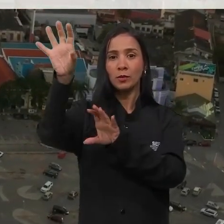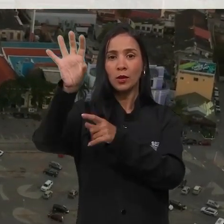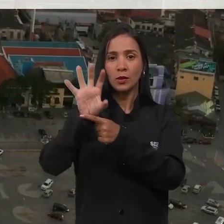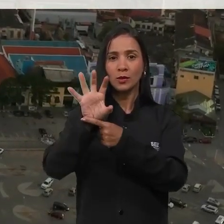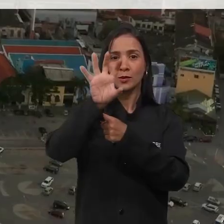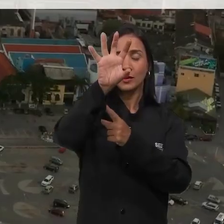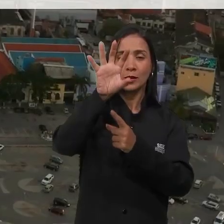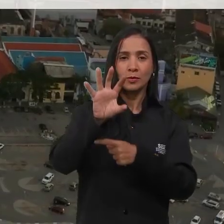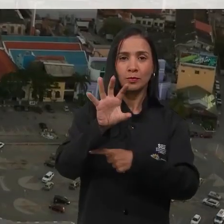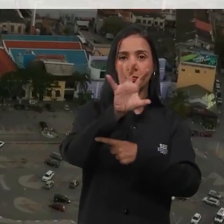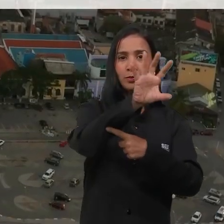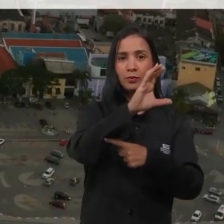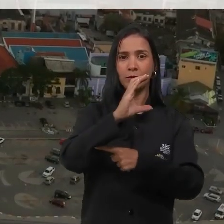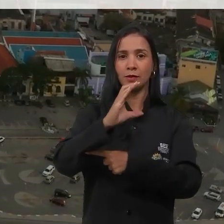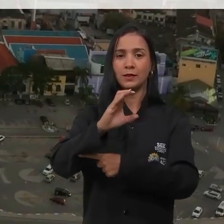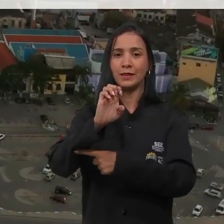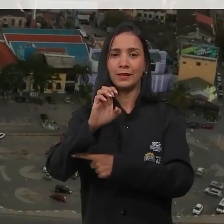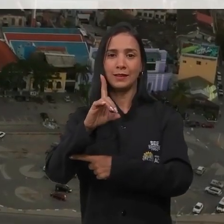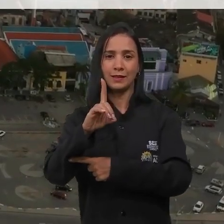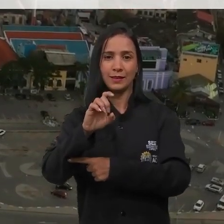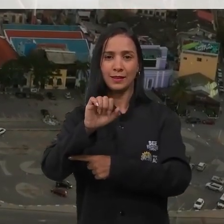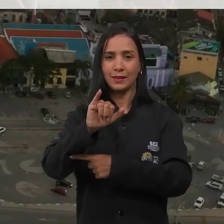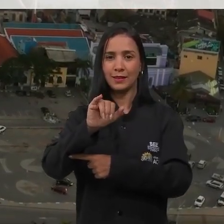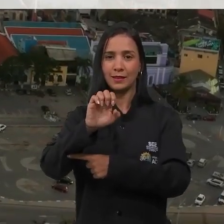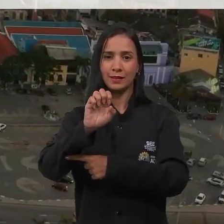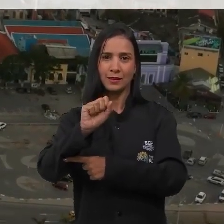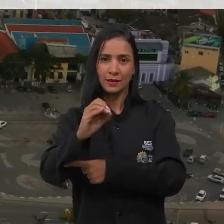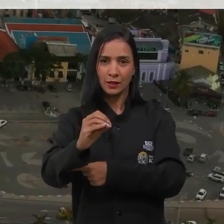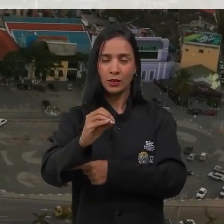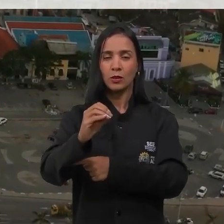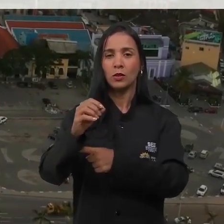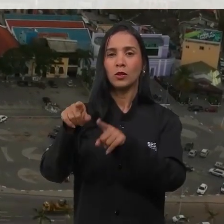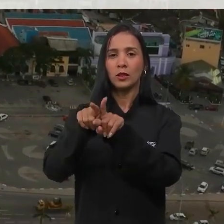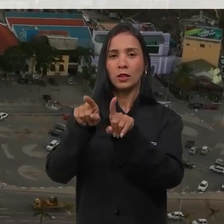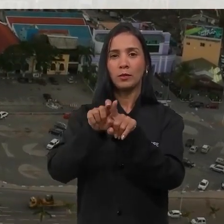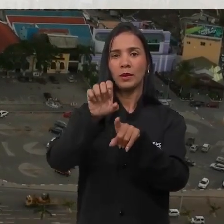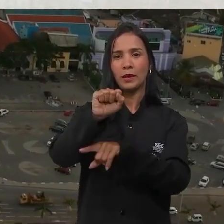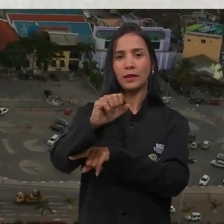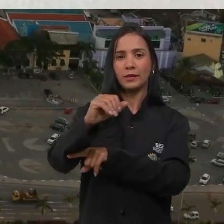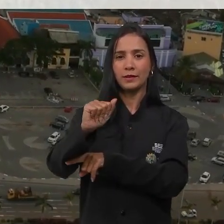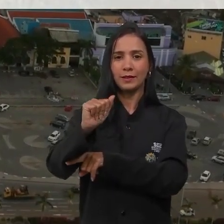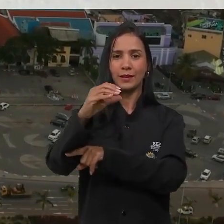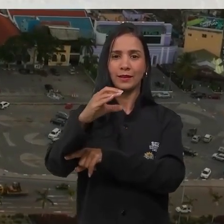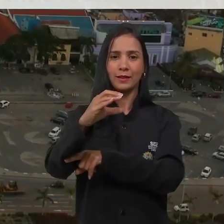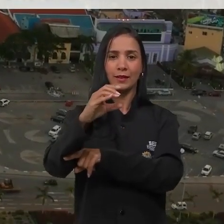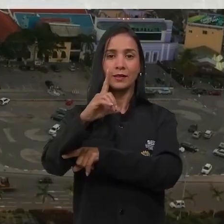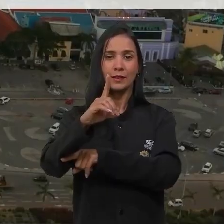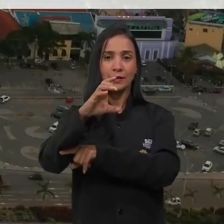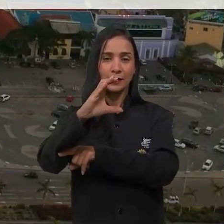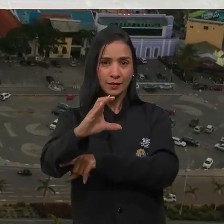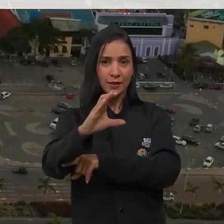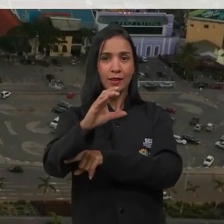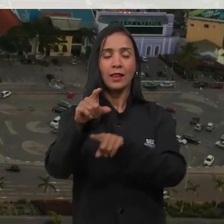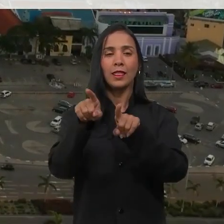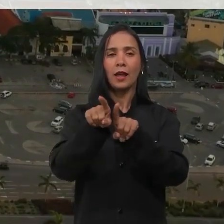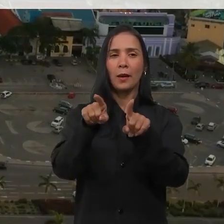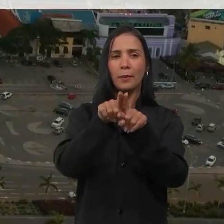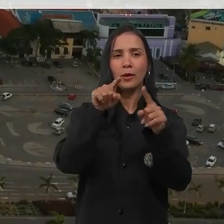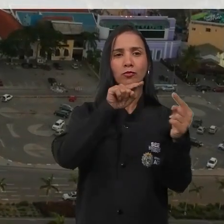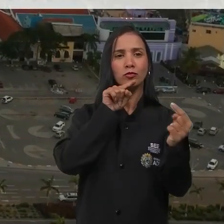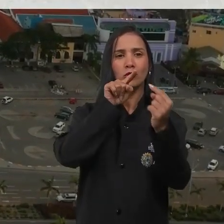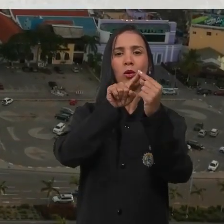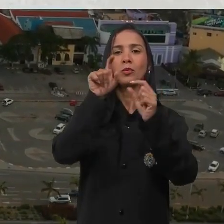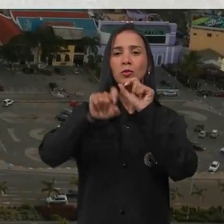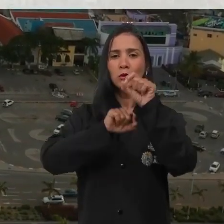como o CDAO e o SDC, buscam fortalecer a integração política e econômica